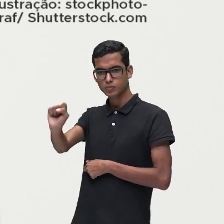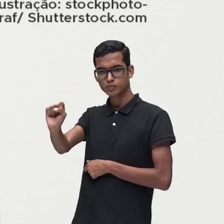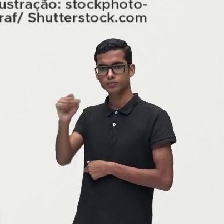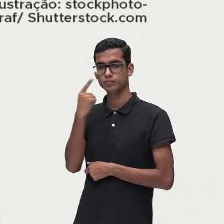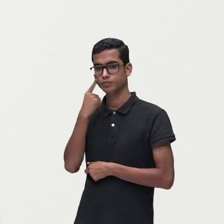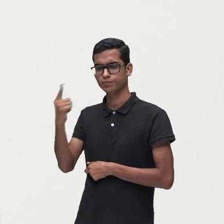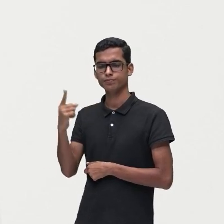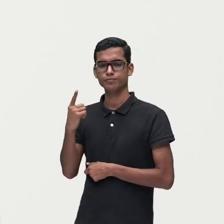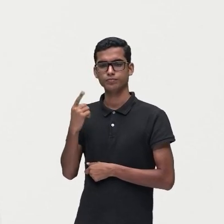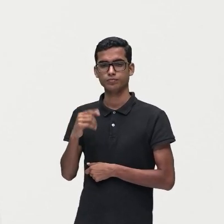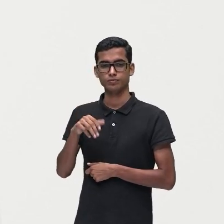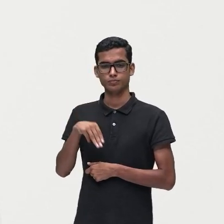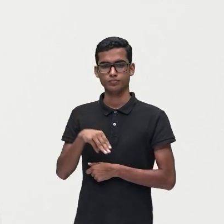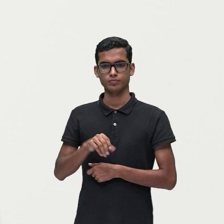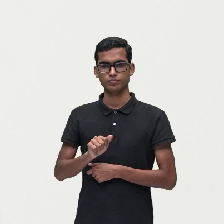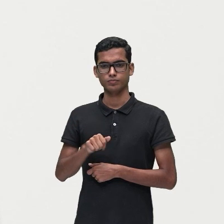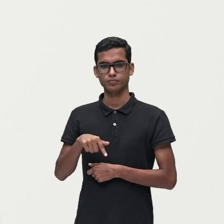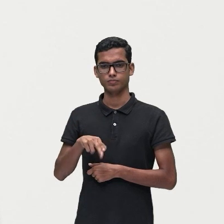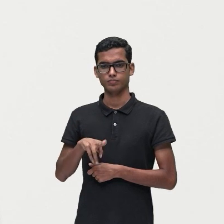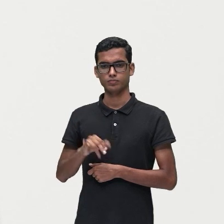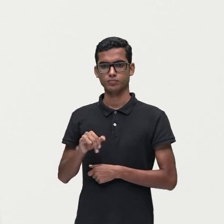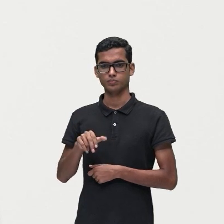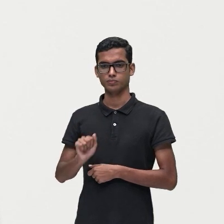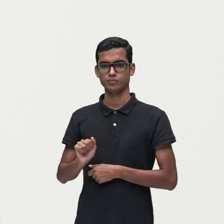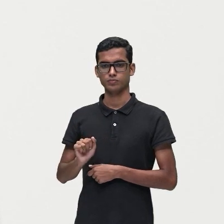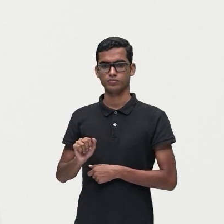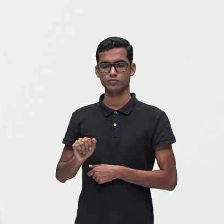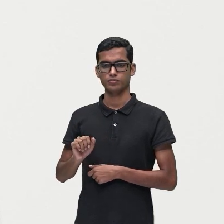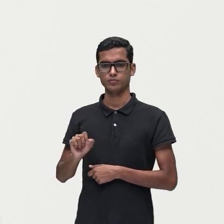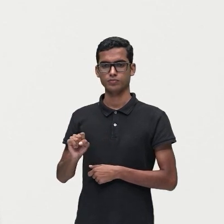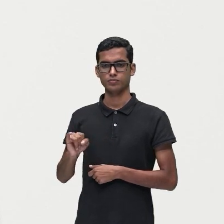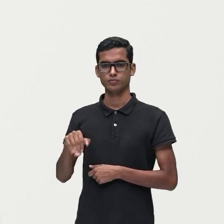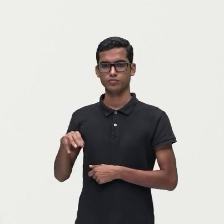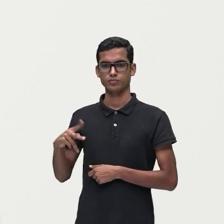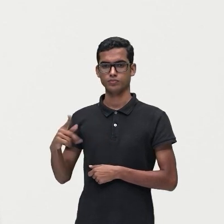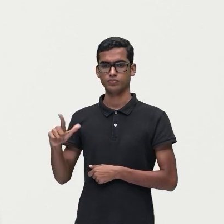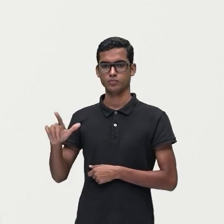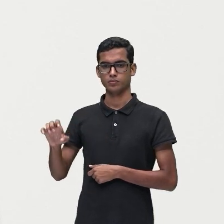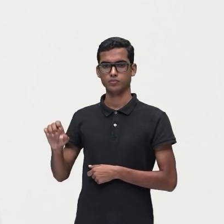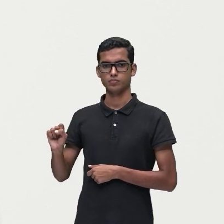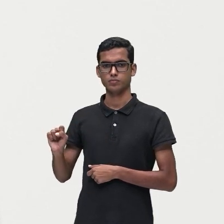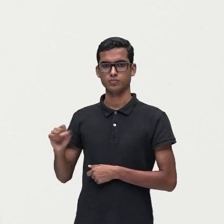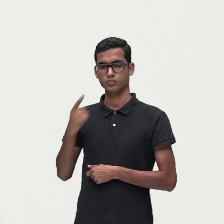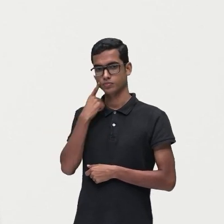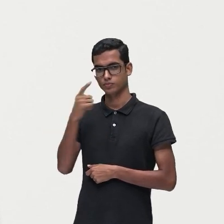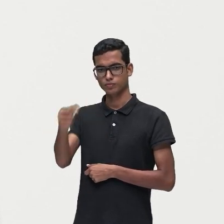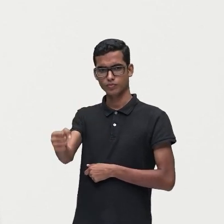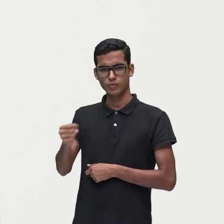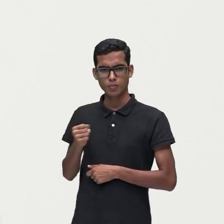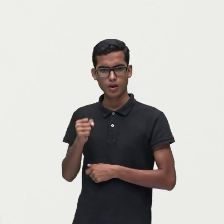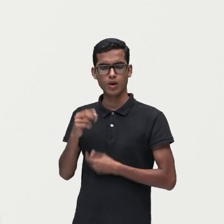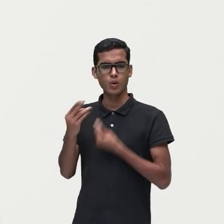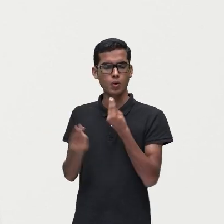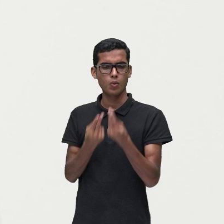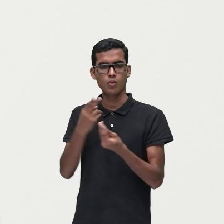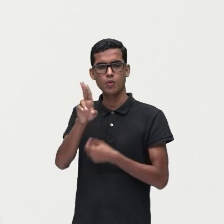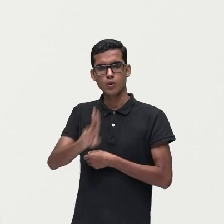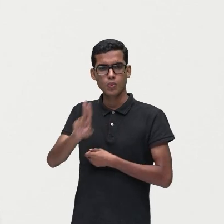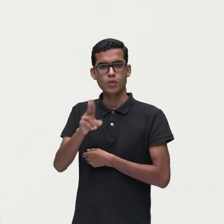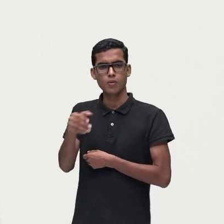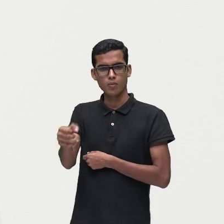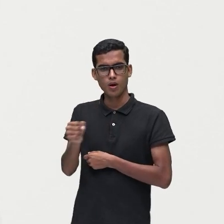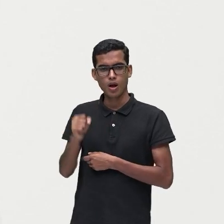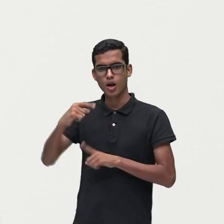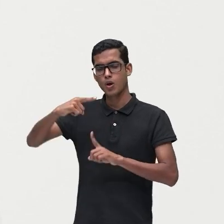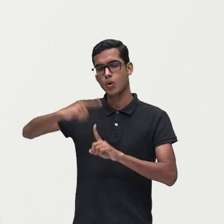a máquina simples alavanca é constituída e é utilizada. As alavancas são